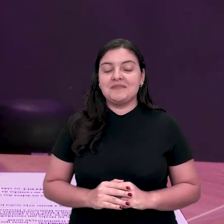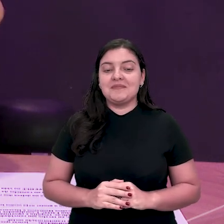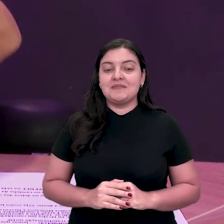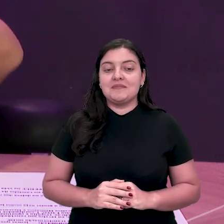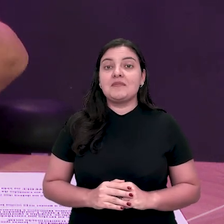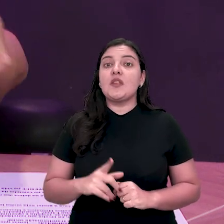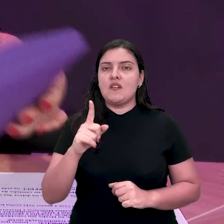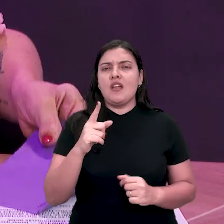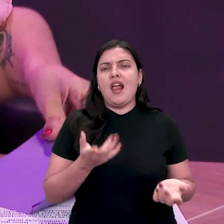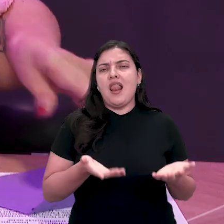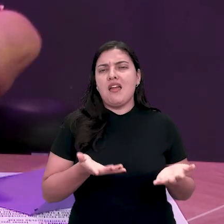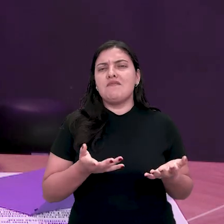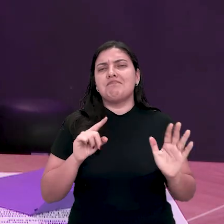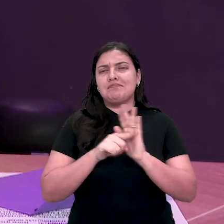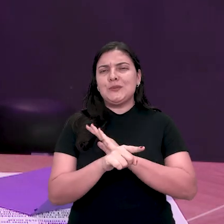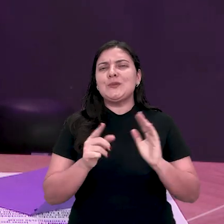Diga a ele que eu vou pegar leve.